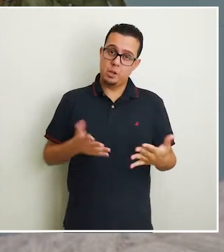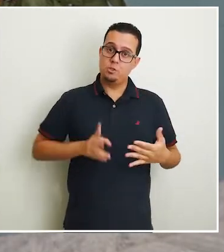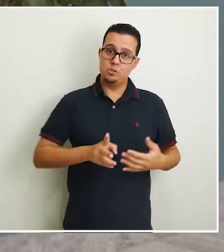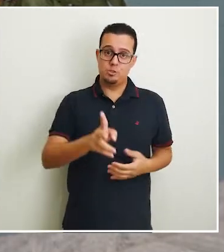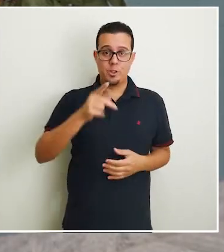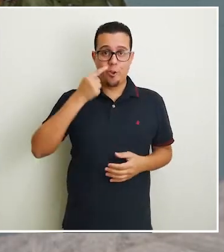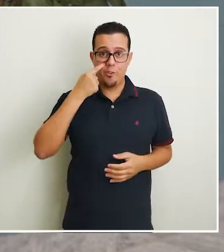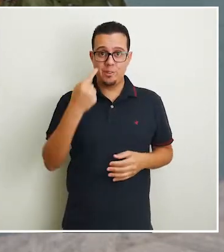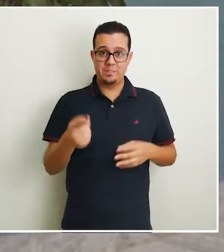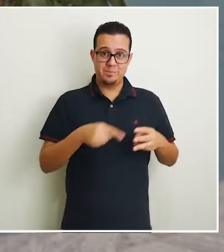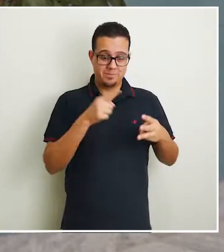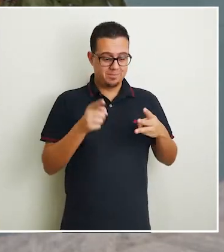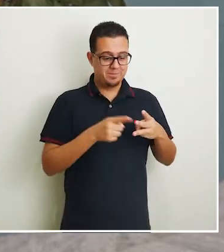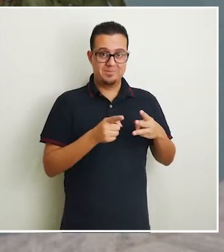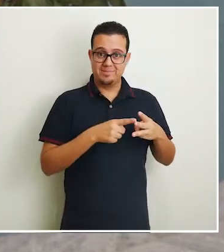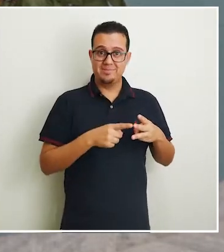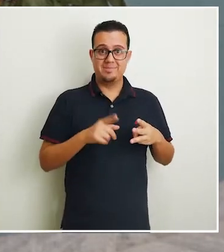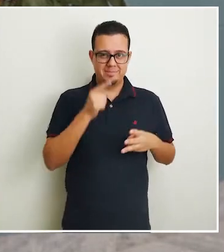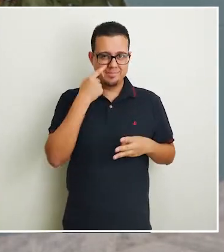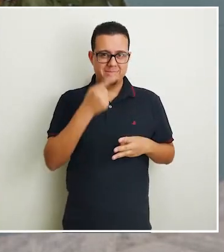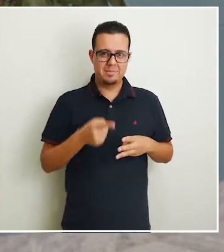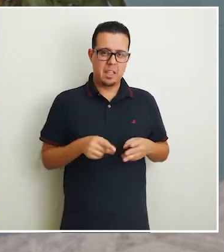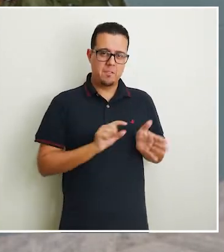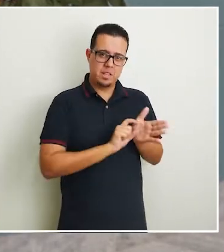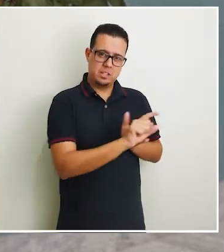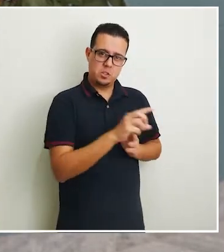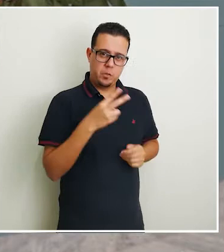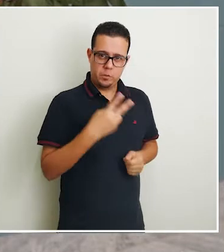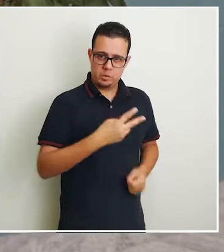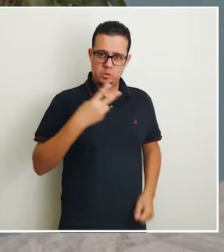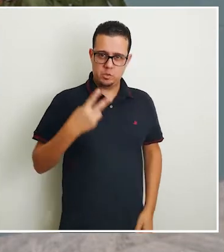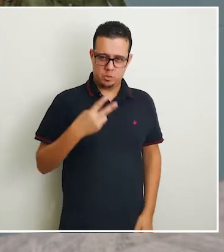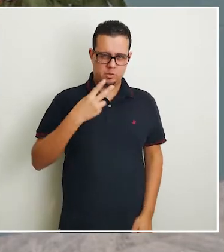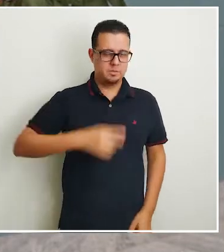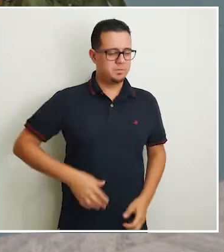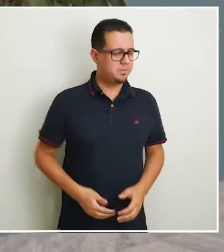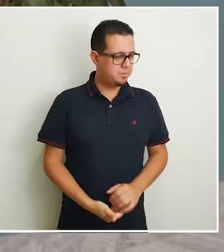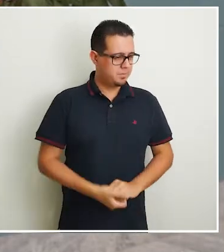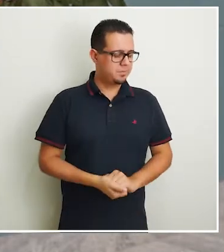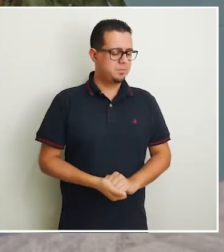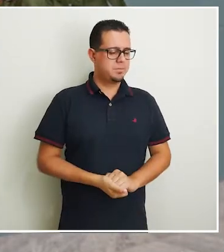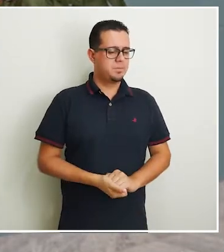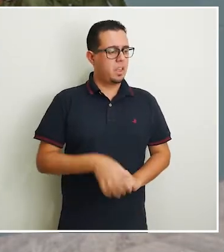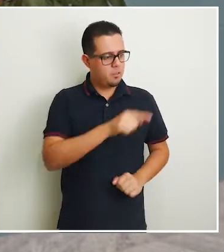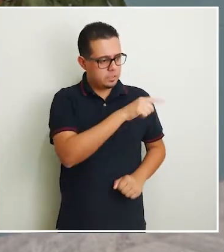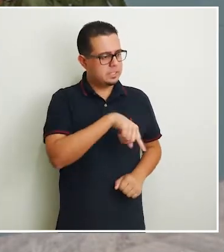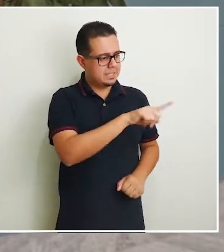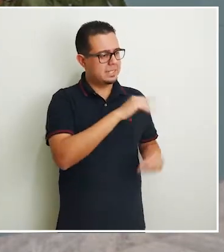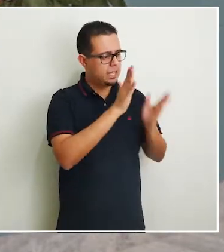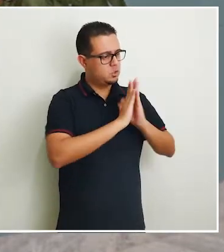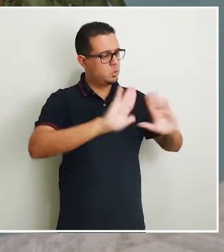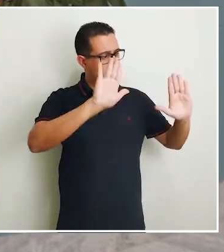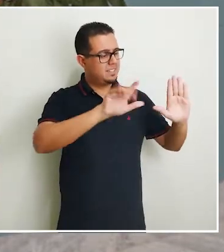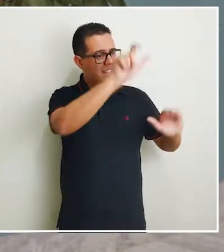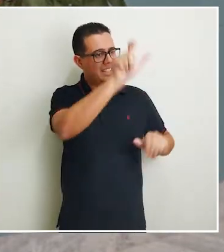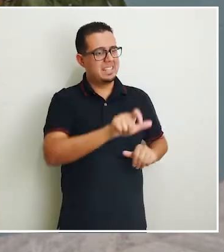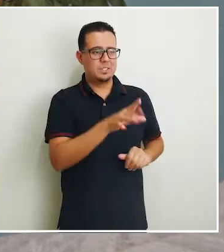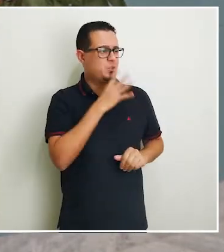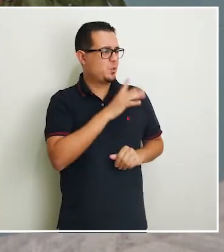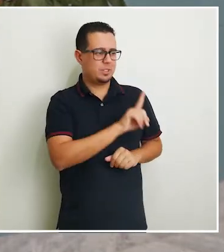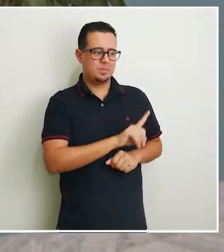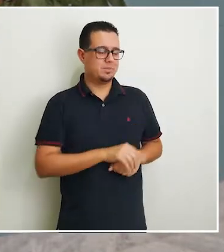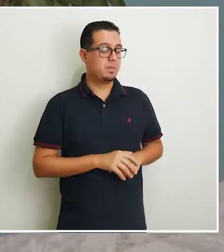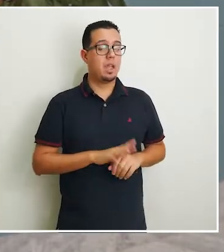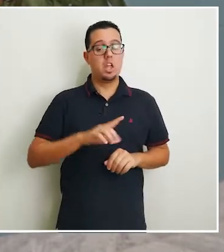entendimento em mais um tom. Repare aqui no verso 22, diz assim: Vós adorais o que não conheceis,